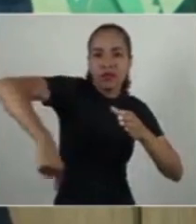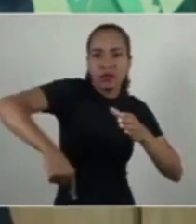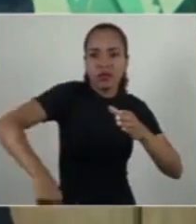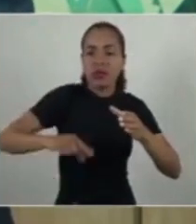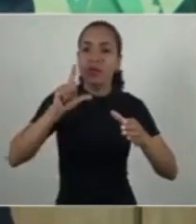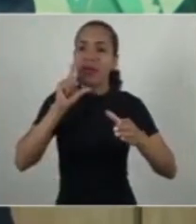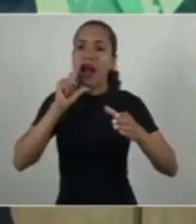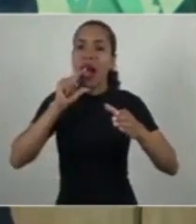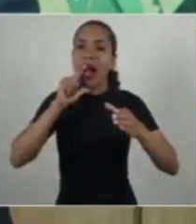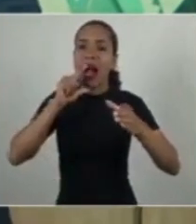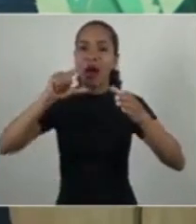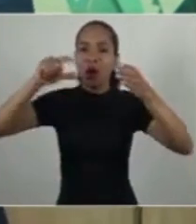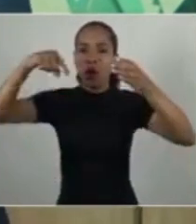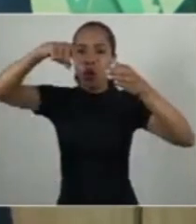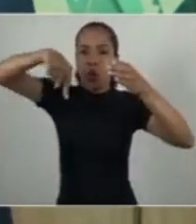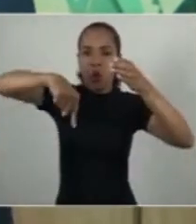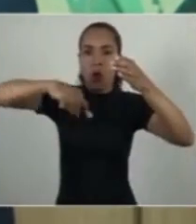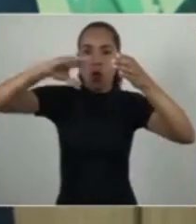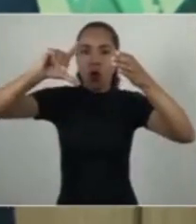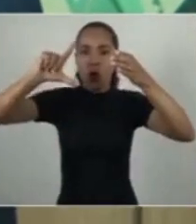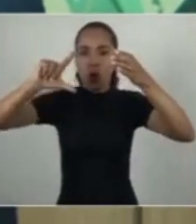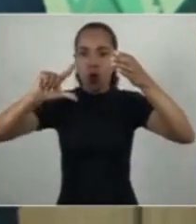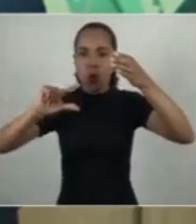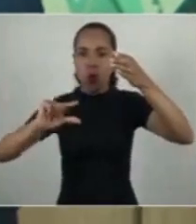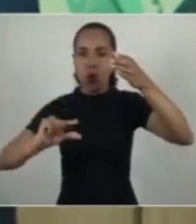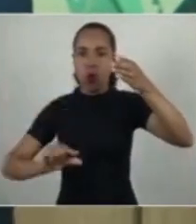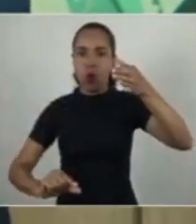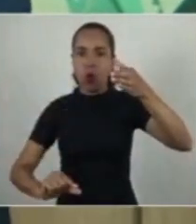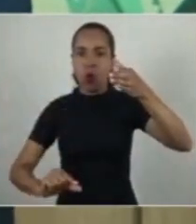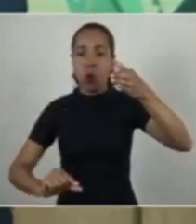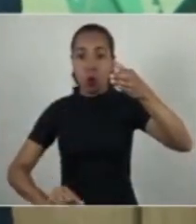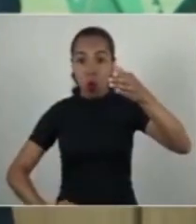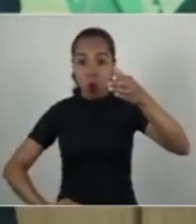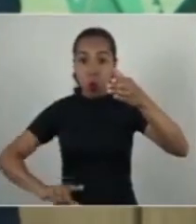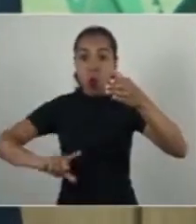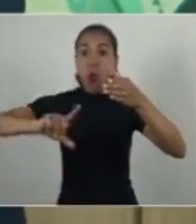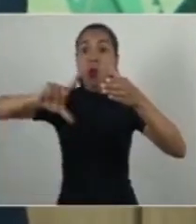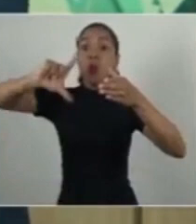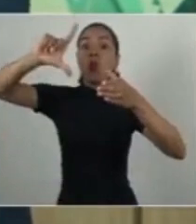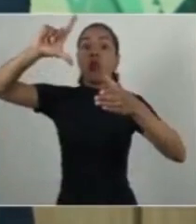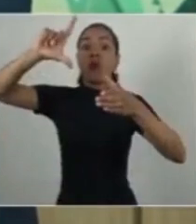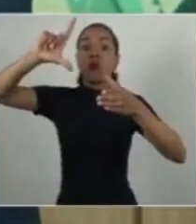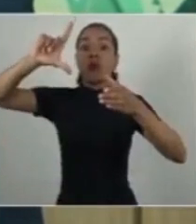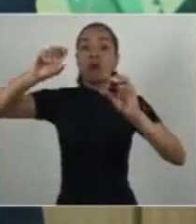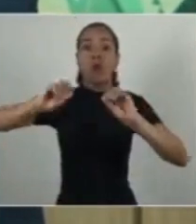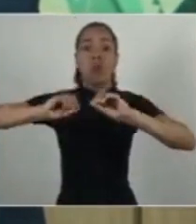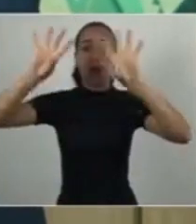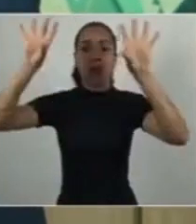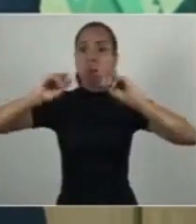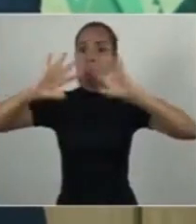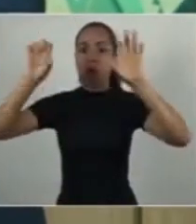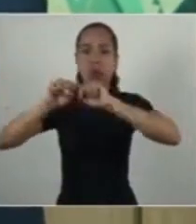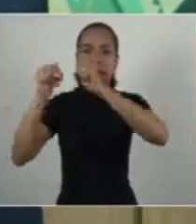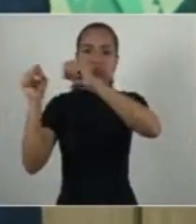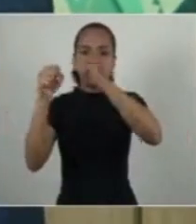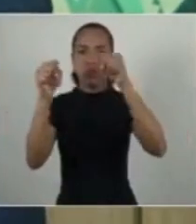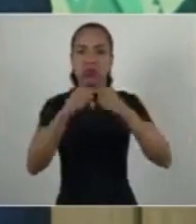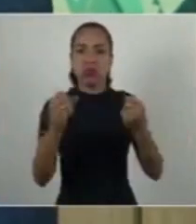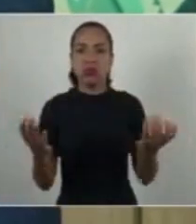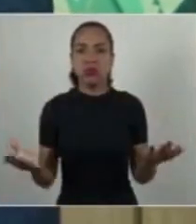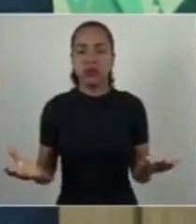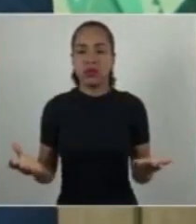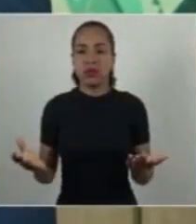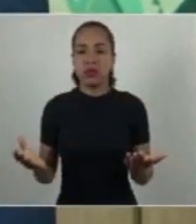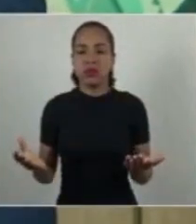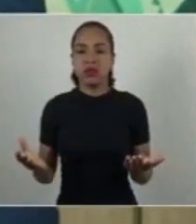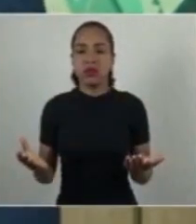baixa o nível da água quando volta volta jogando tudo volta jogando o tal do ar arrebentando as redes nossas ao ponto